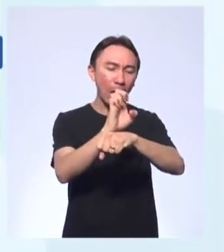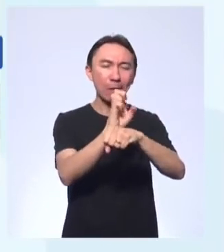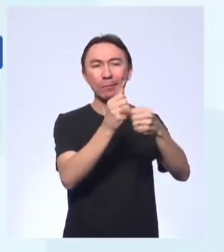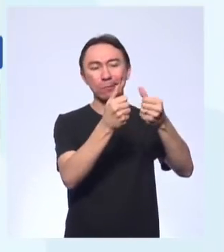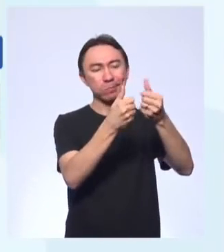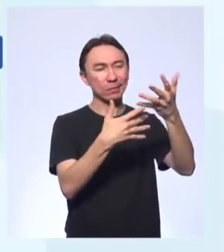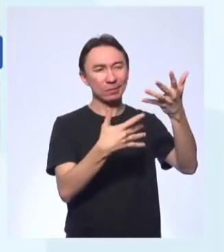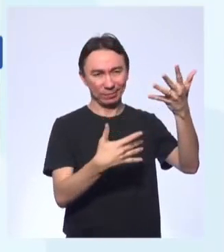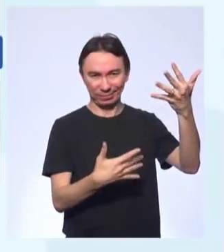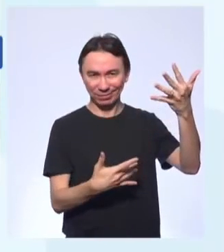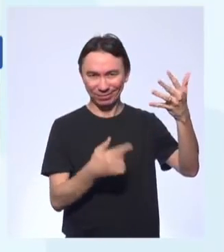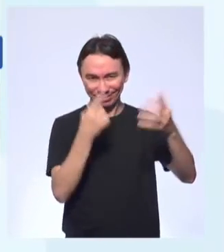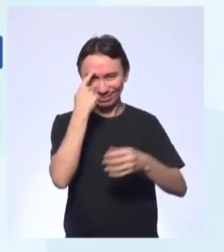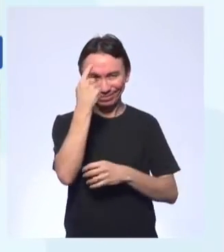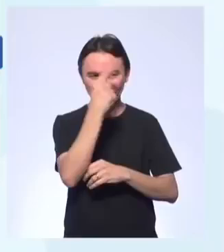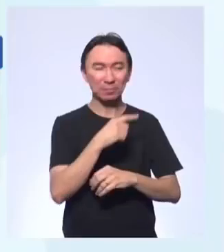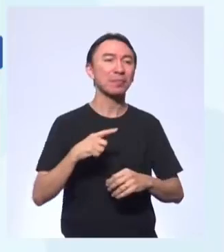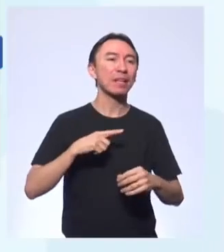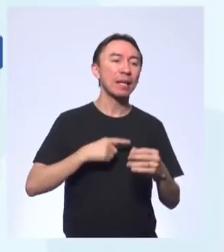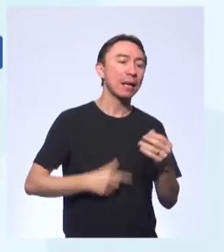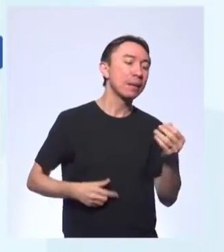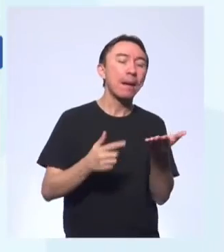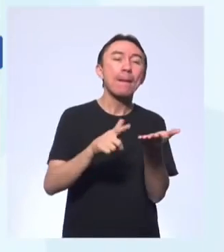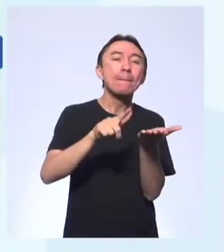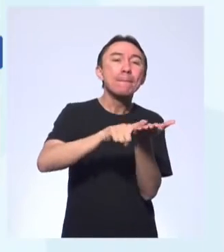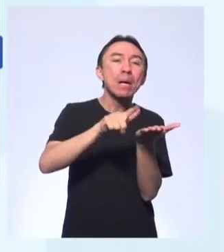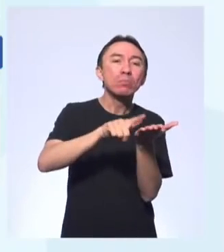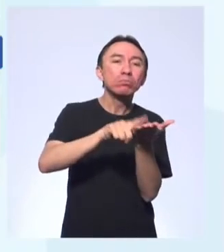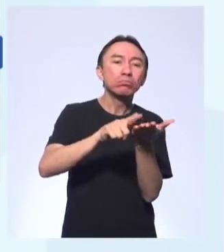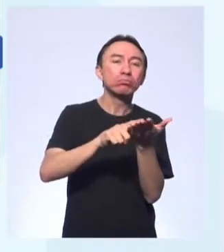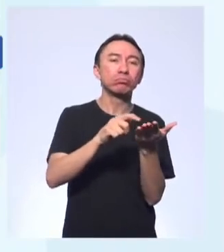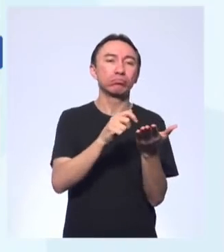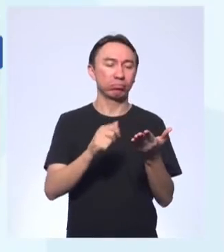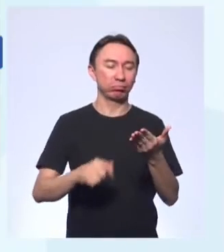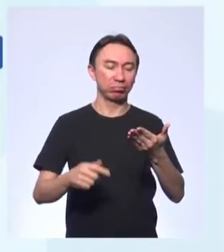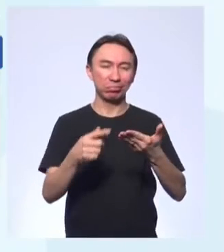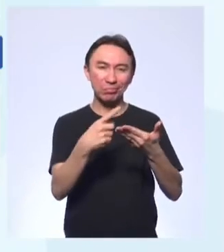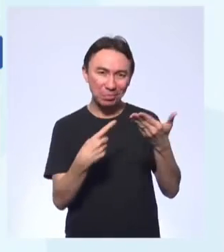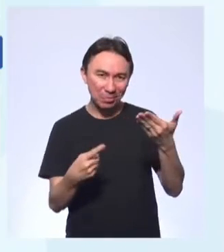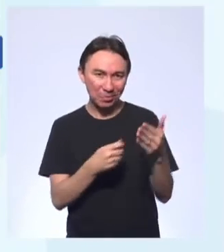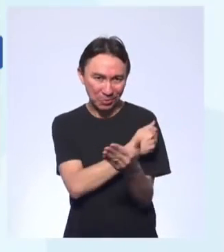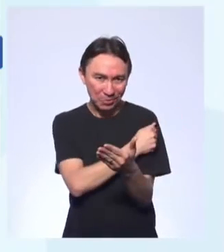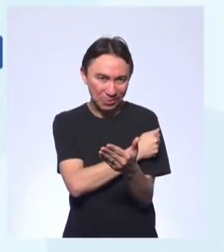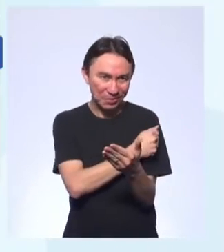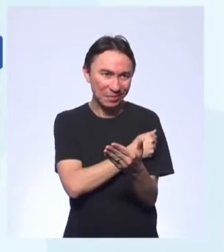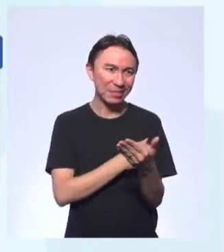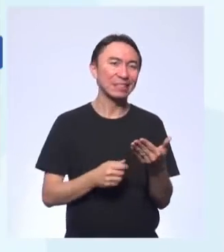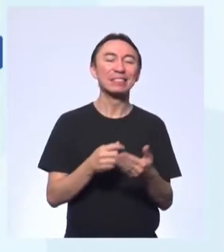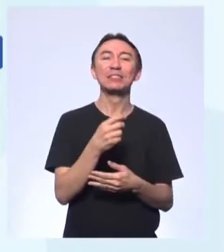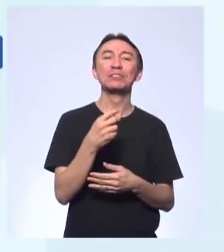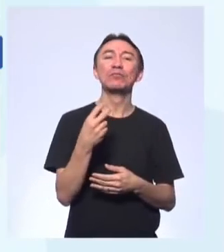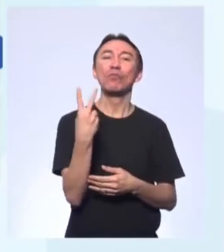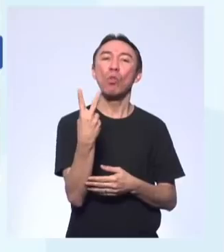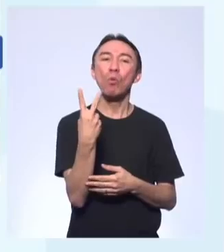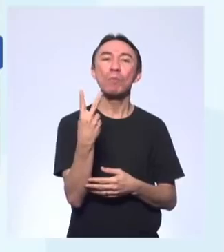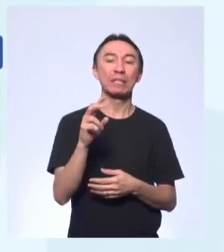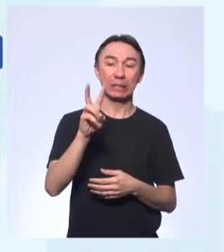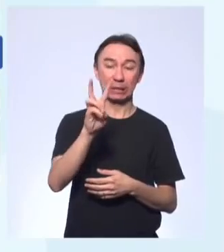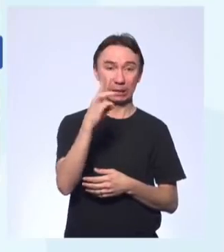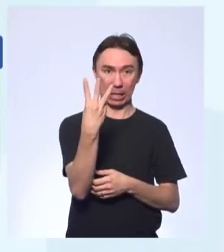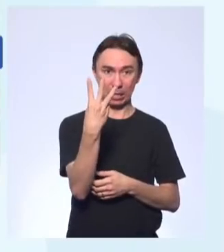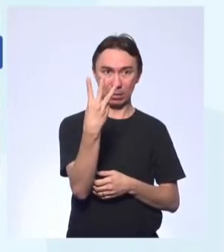Está na apostila 3, tá? No caderno do aluno, volume 3, na página 40. Então, aí a gente